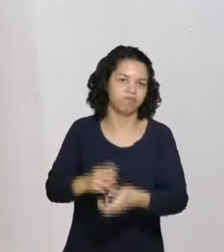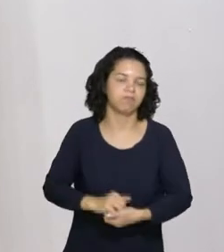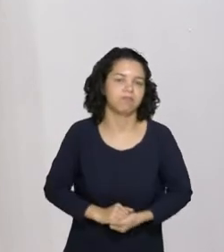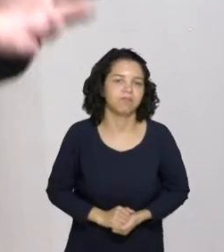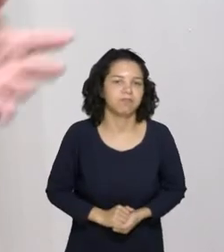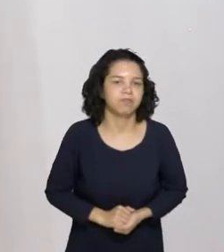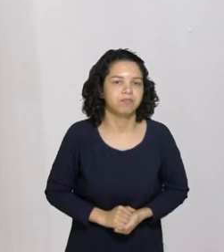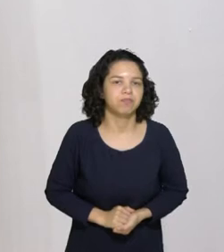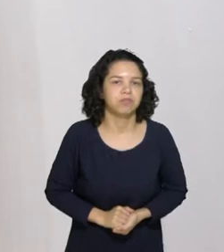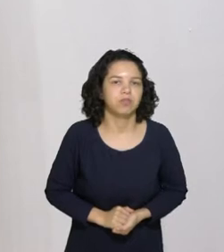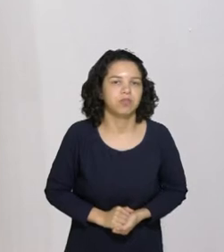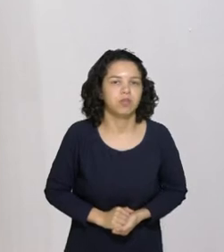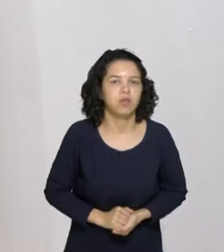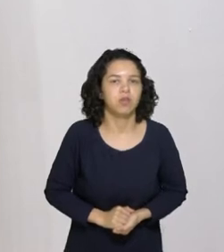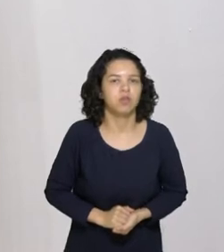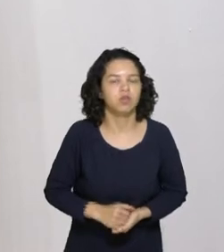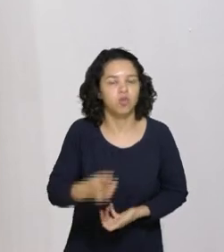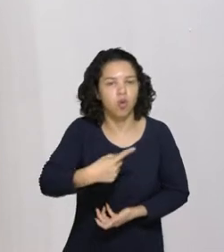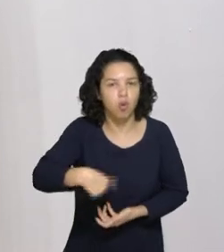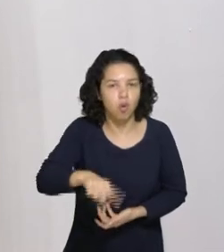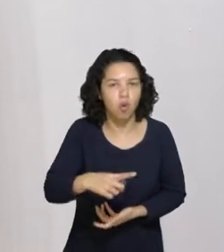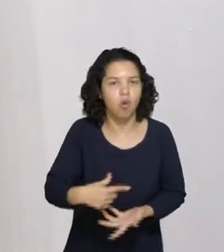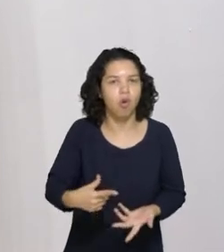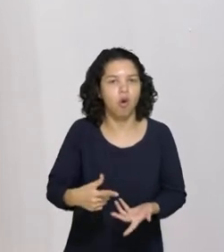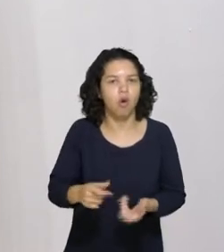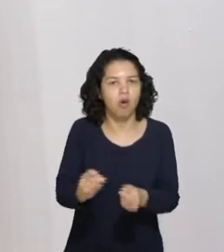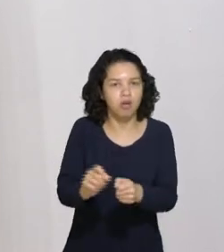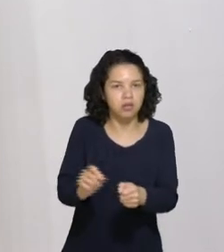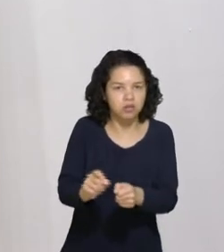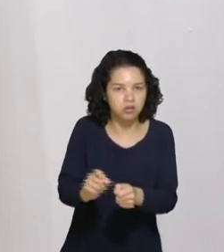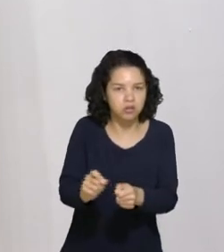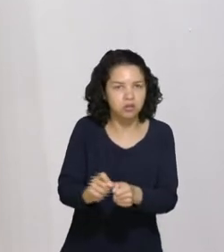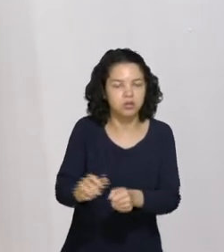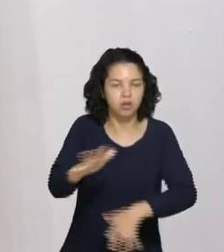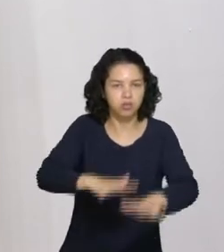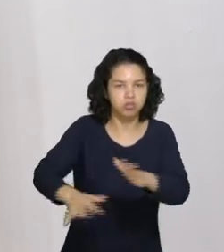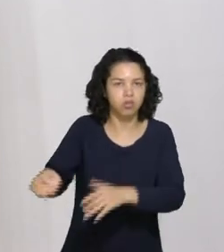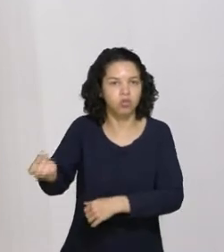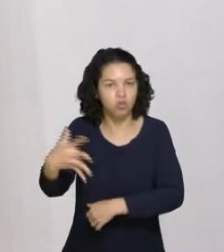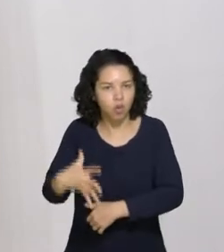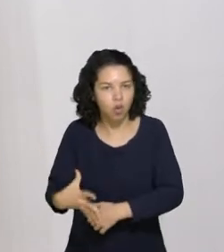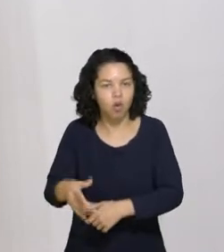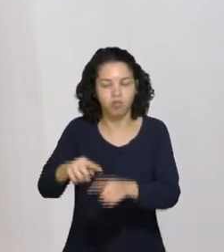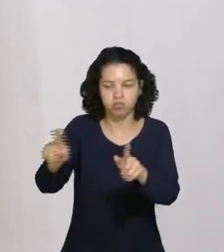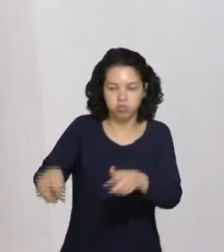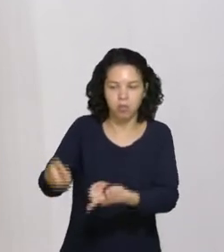Ou se desmancha o que está feito, ou se faz uma lei nova, ou se paga quem é proprietário,